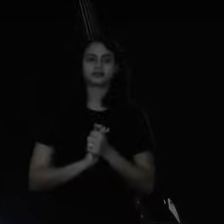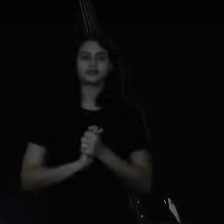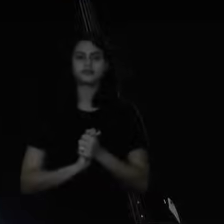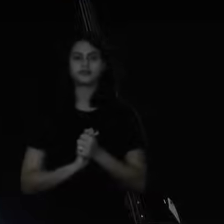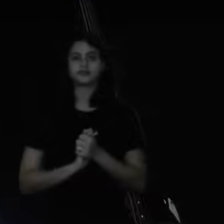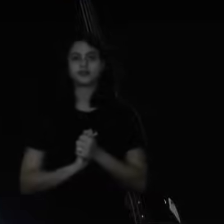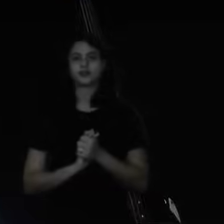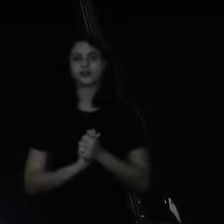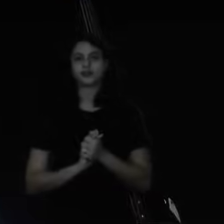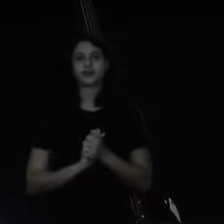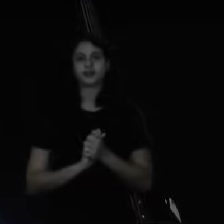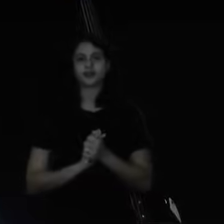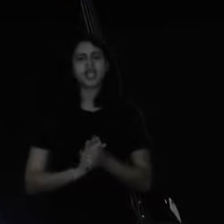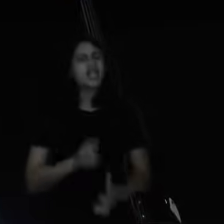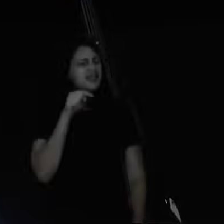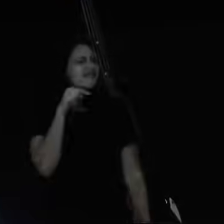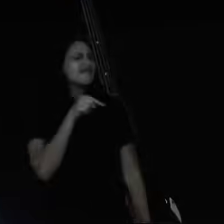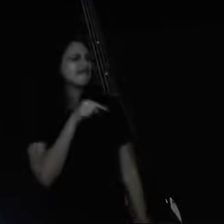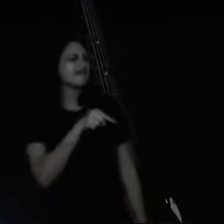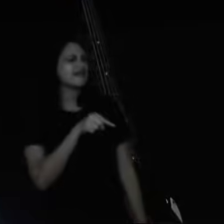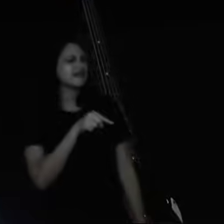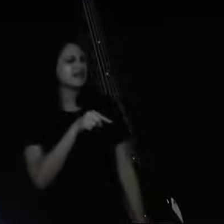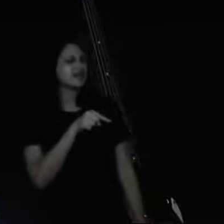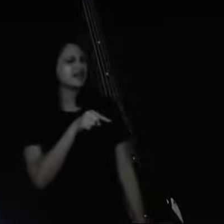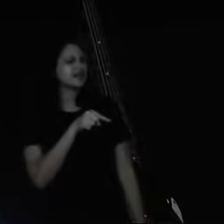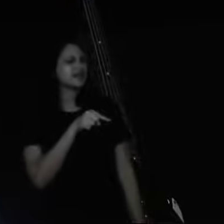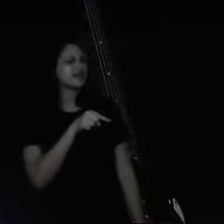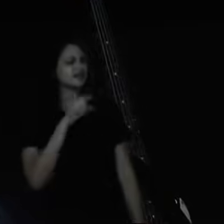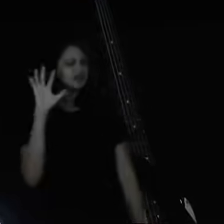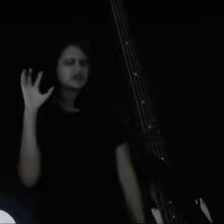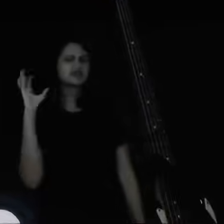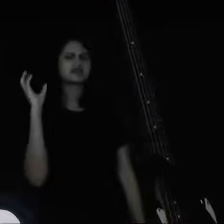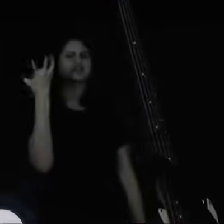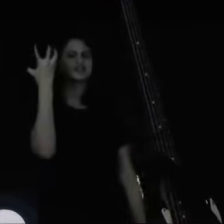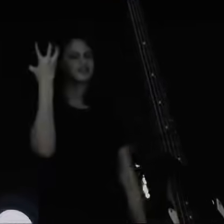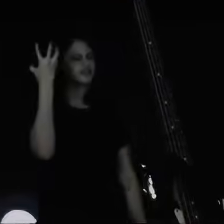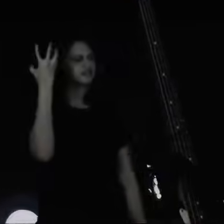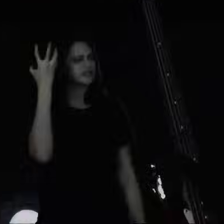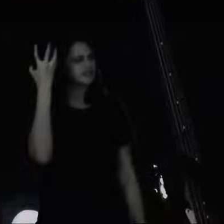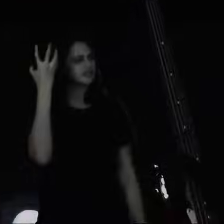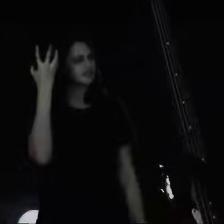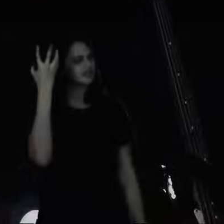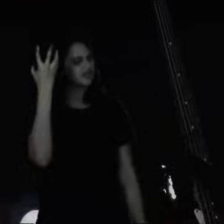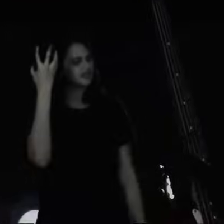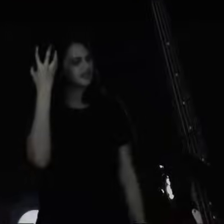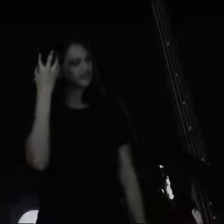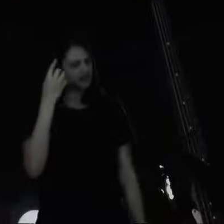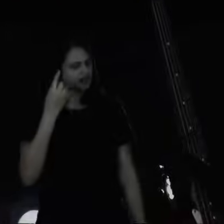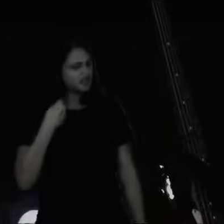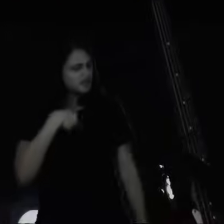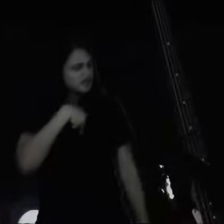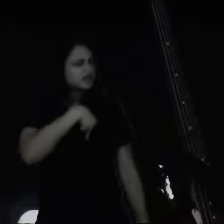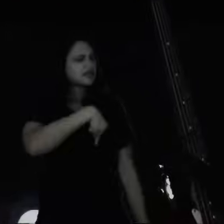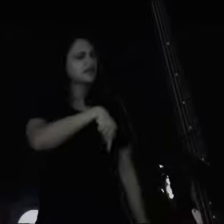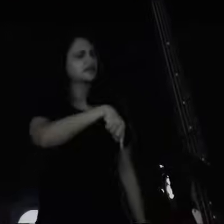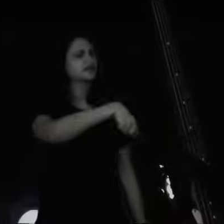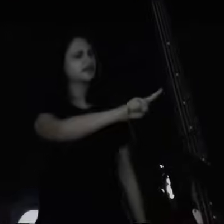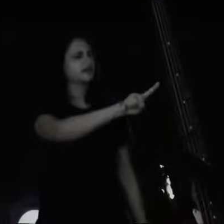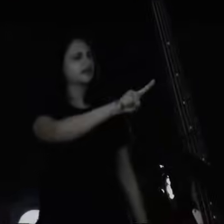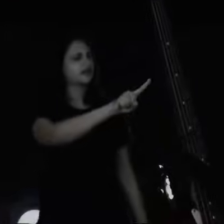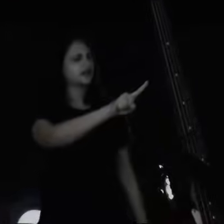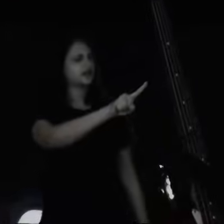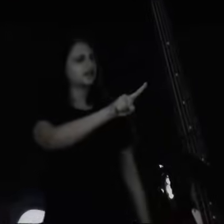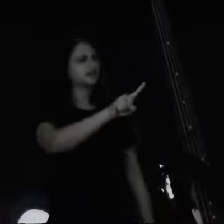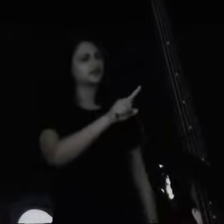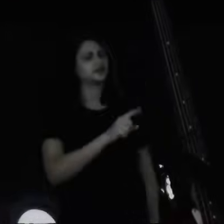Ele vai tomar atitudes que vão levá-lo a se tornar, naquela